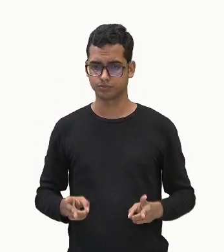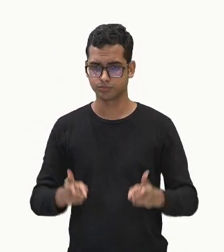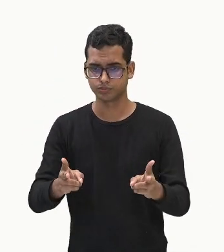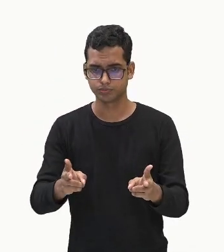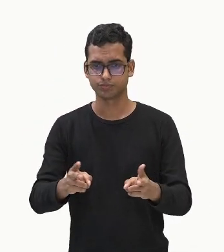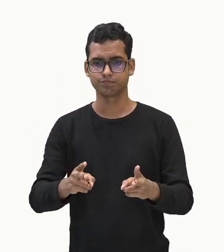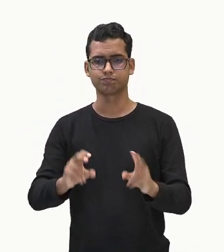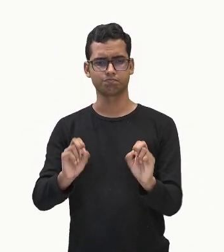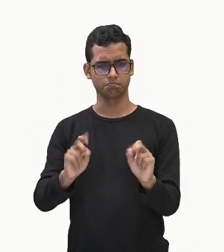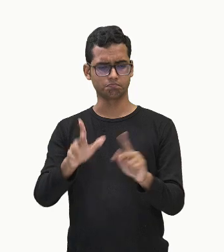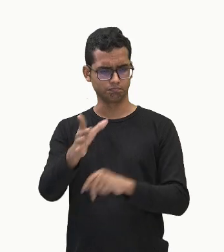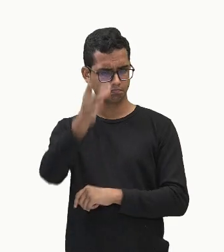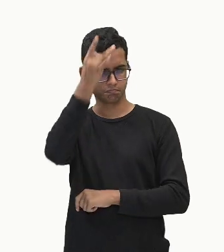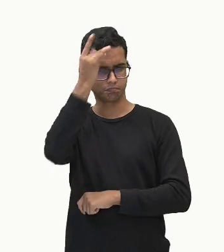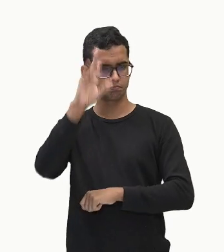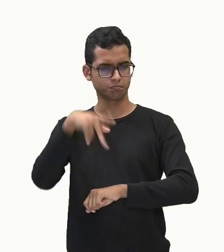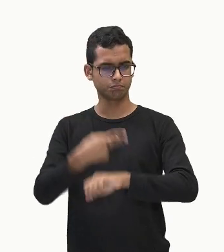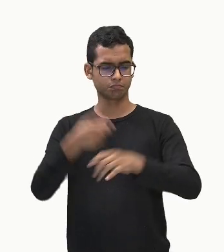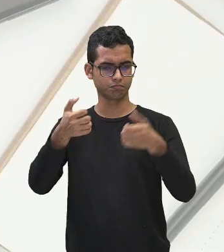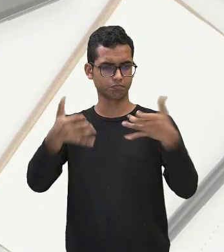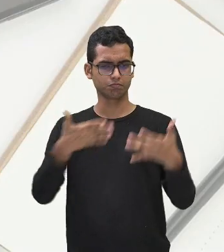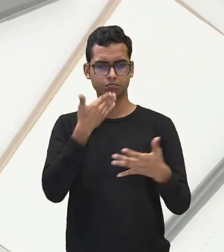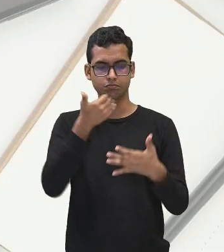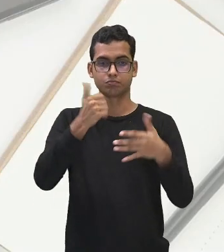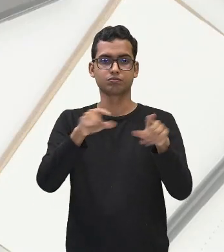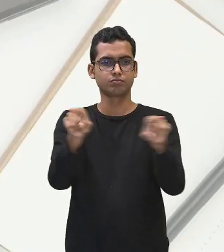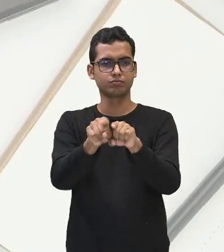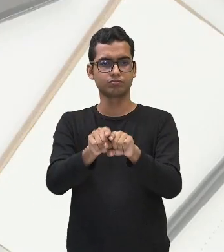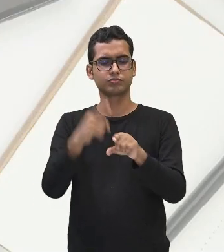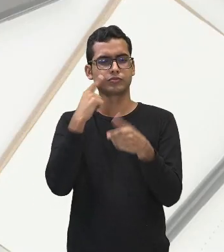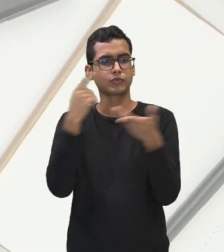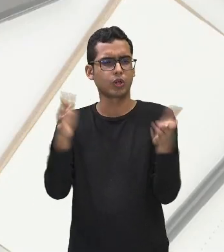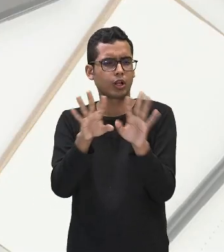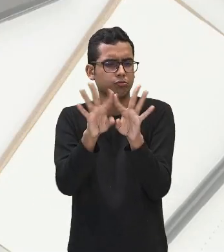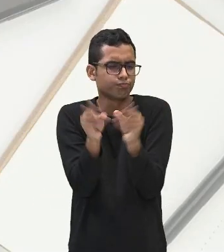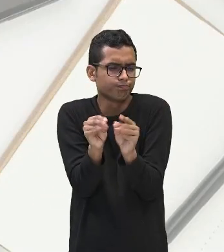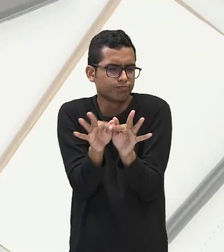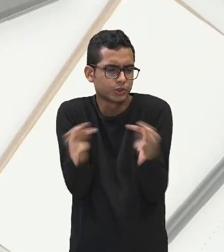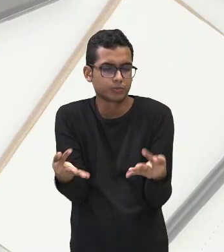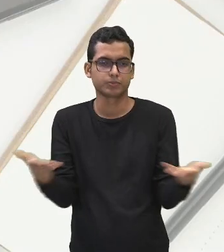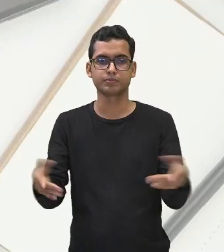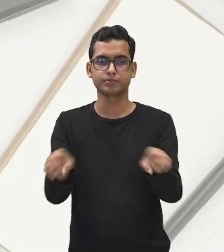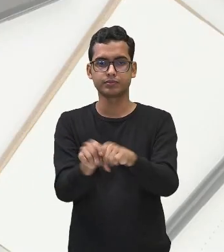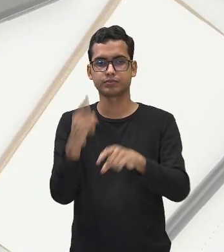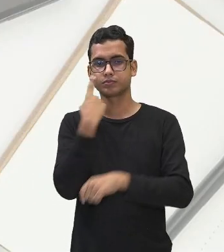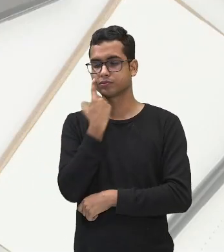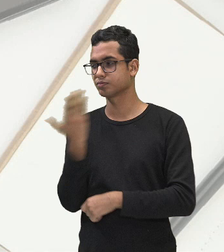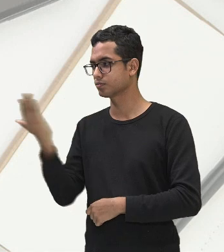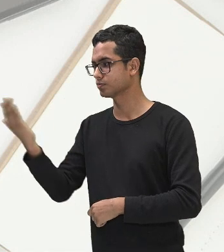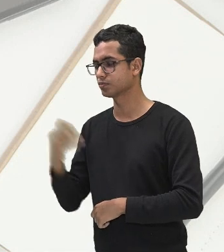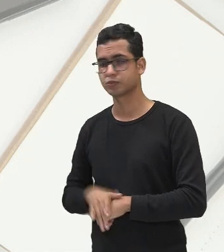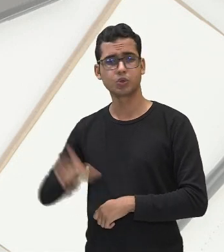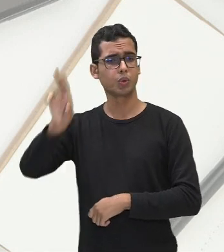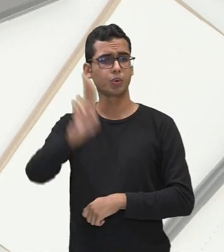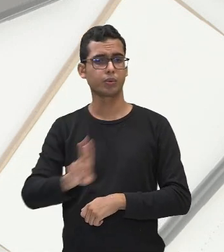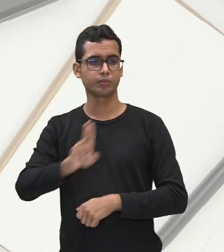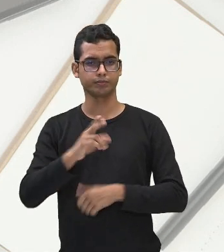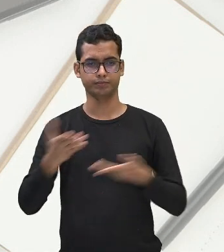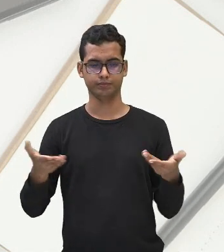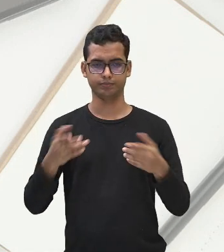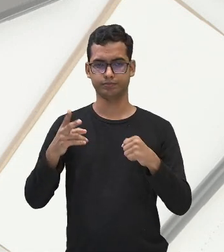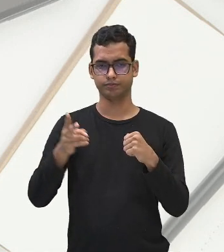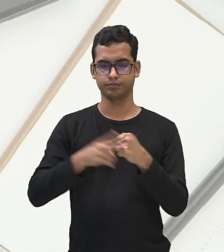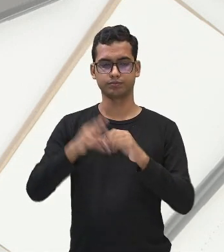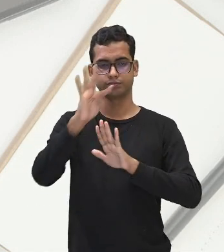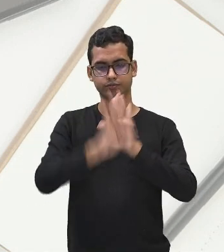informação, tá bom? Então, de forma bem simples. E agora, los usos. Usos del presente